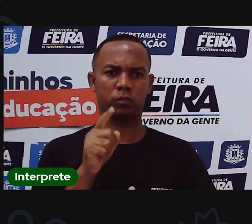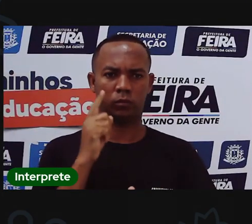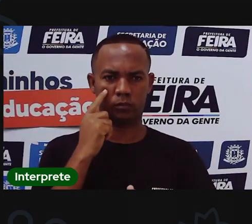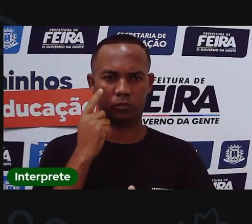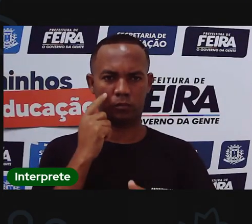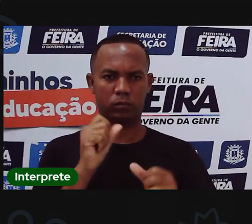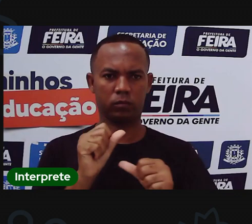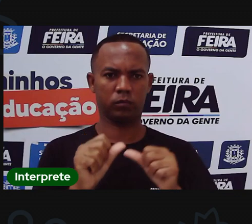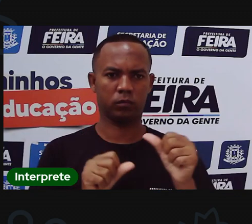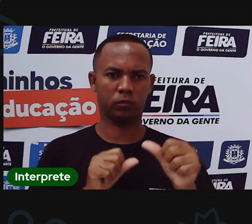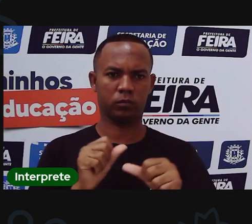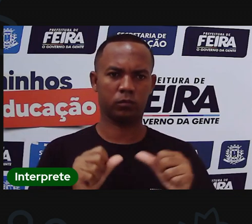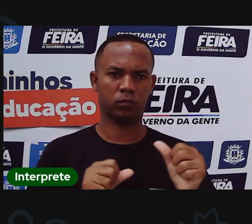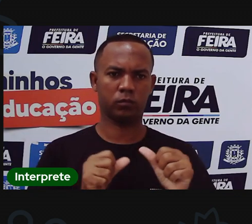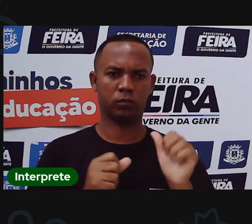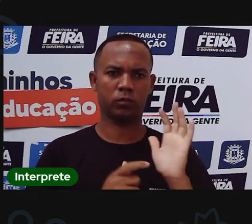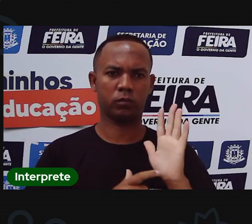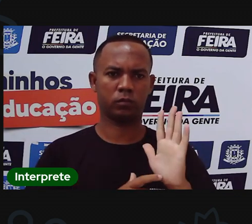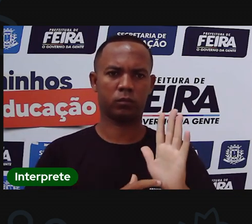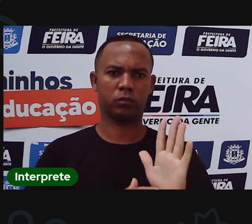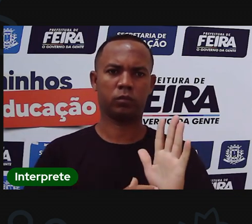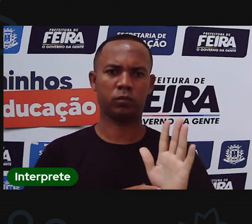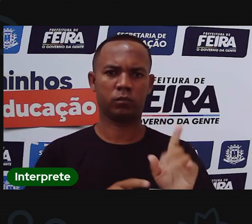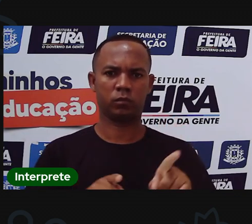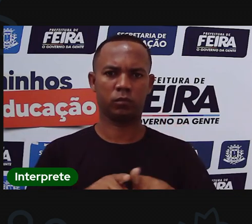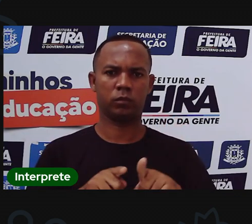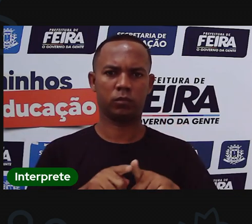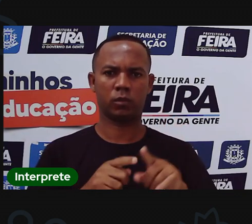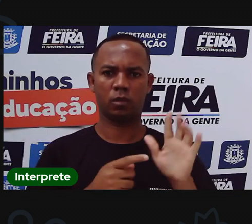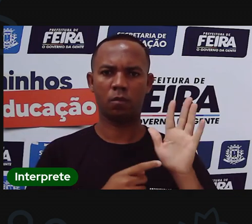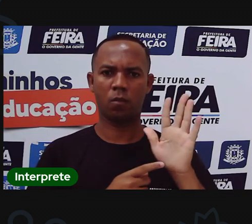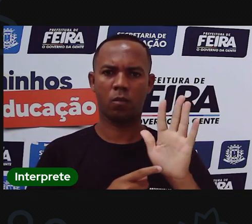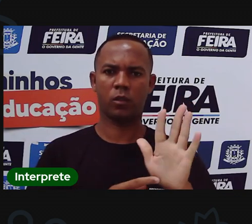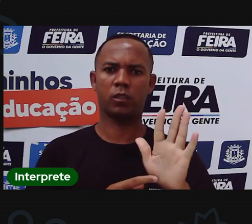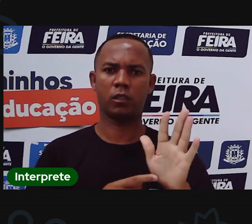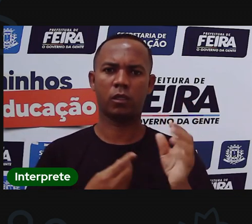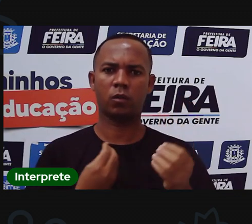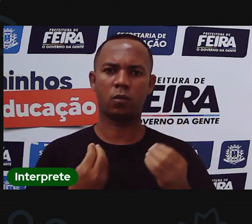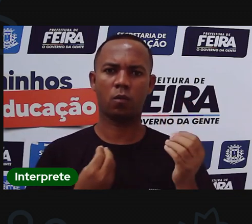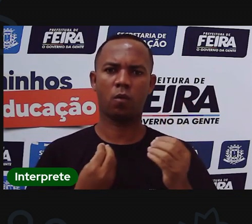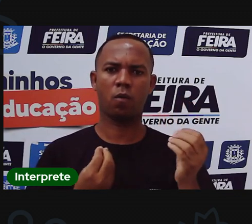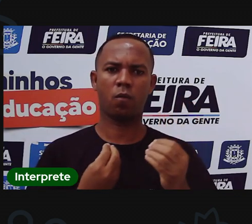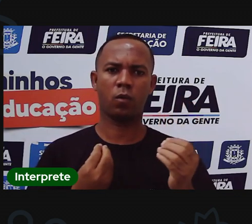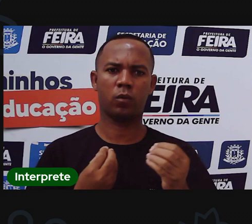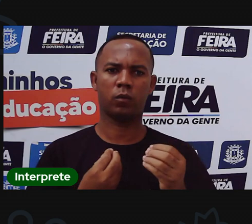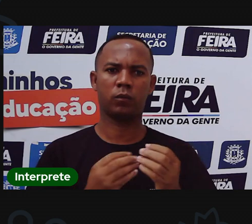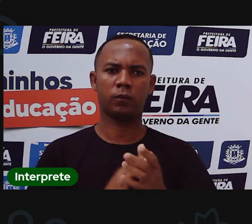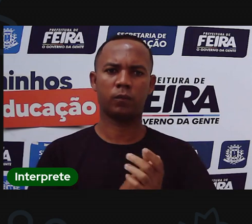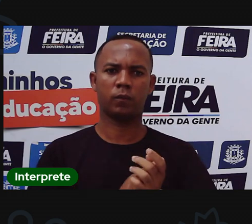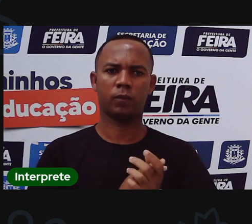trocar aqui a apresentação. Eu vou mostrar para vocês como a gente acessa o Canva.